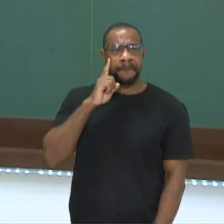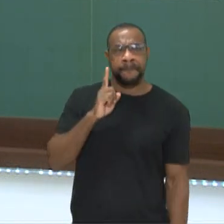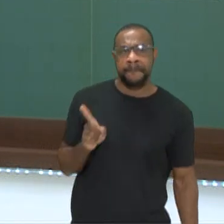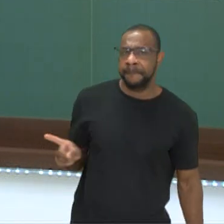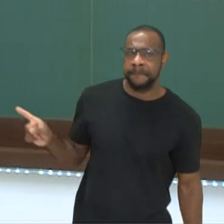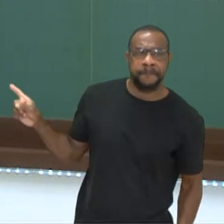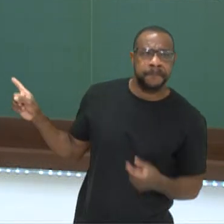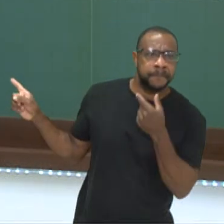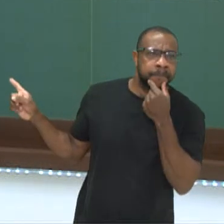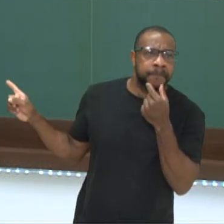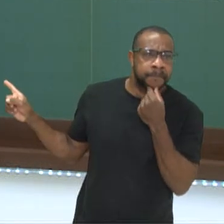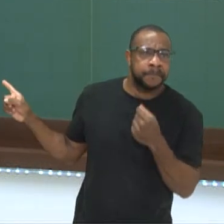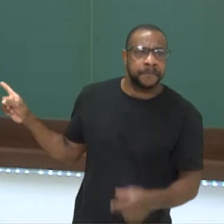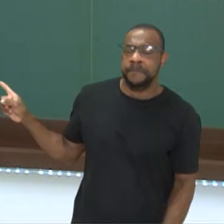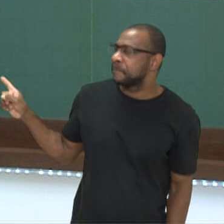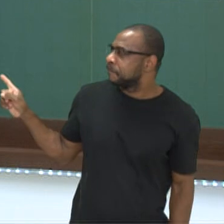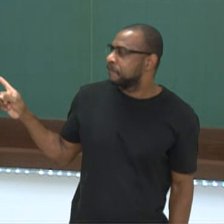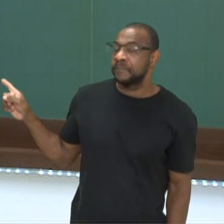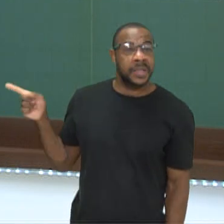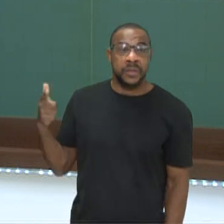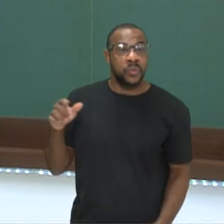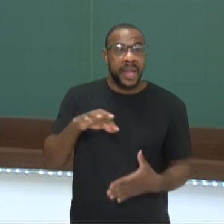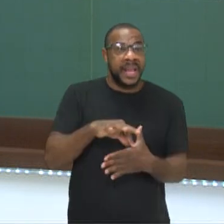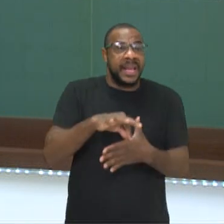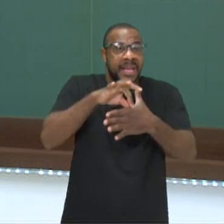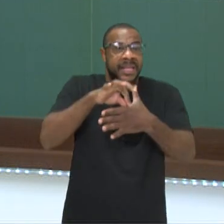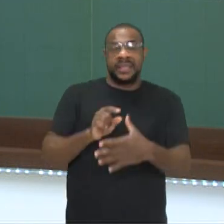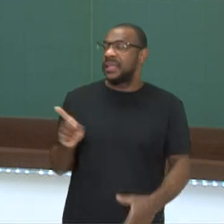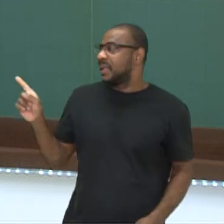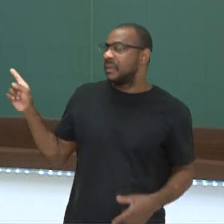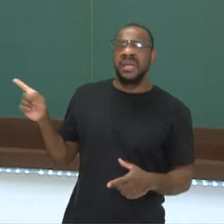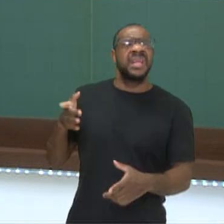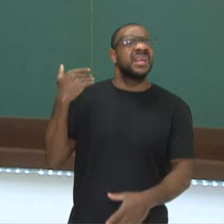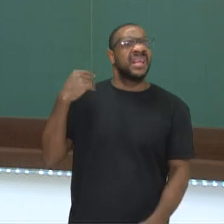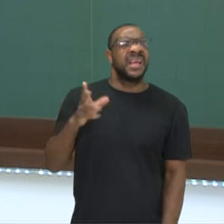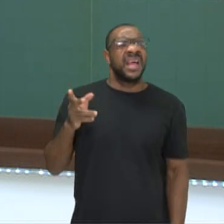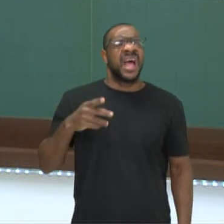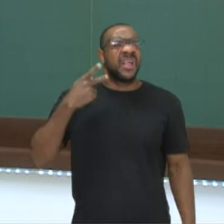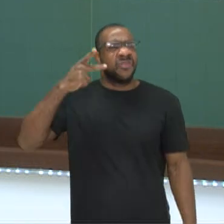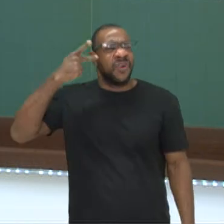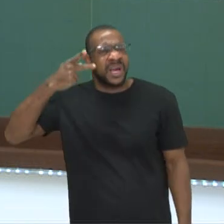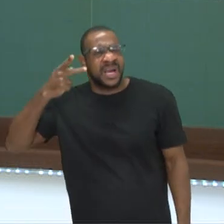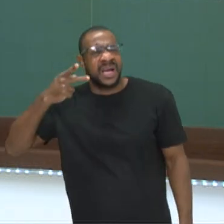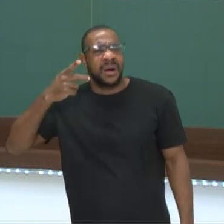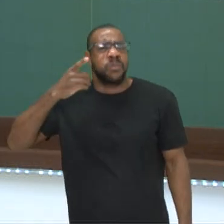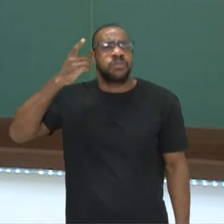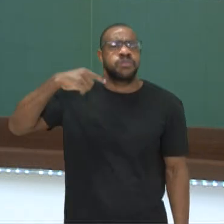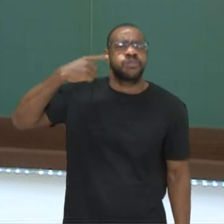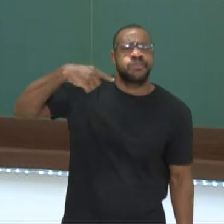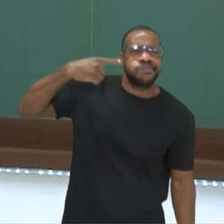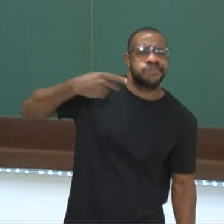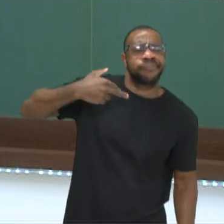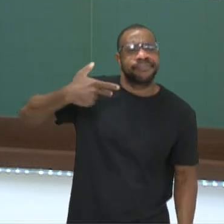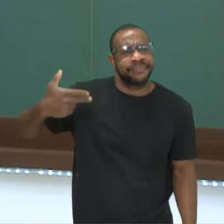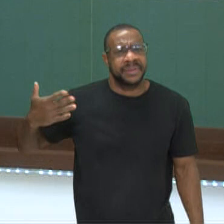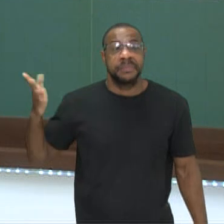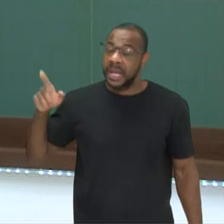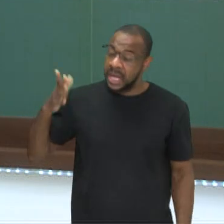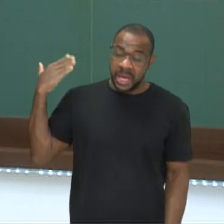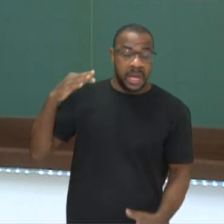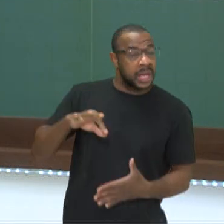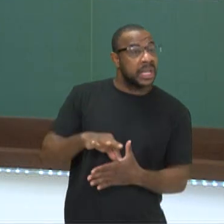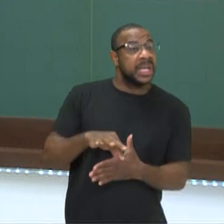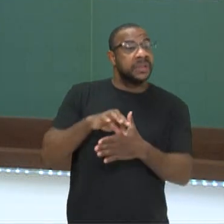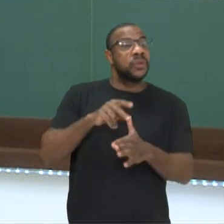não é necessariamente um líder religioso. Gandhi foi advogado, mas ele é advogado, mas ele foi o líder